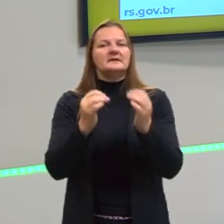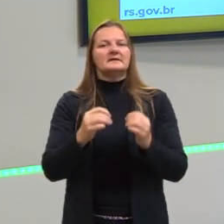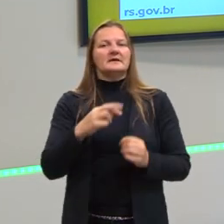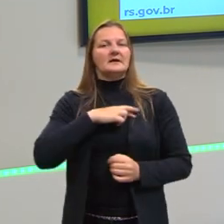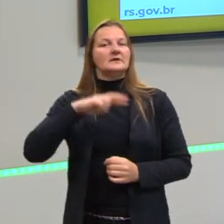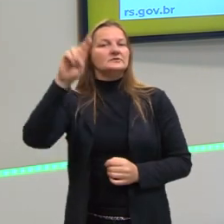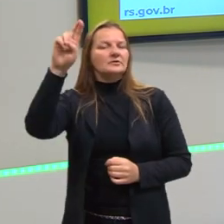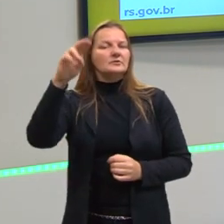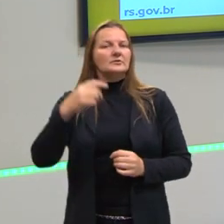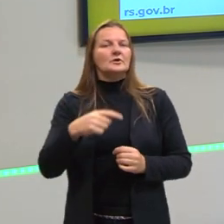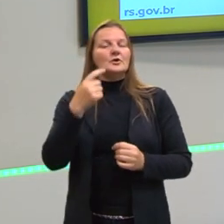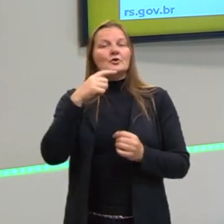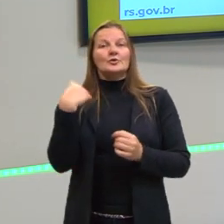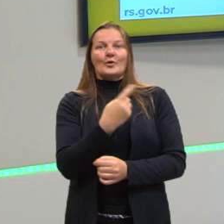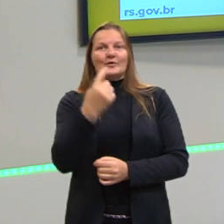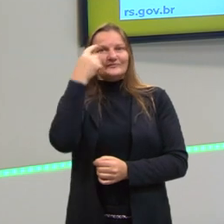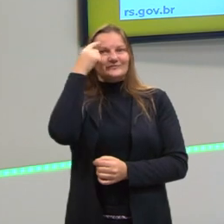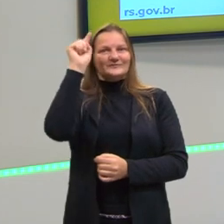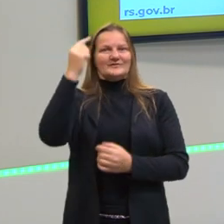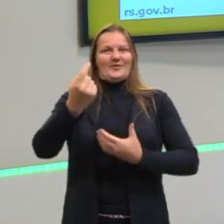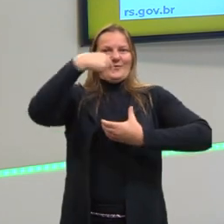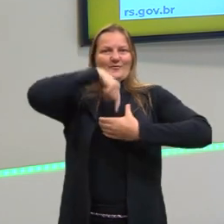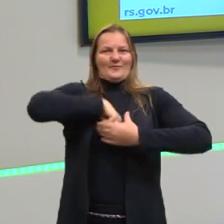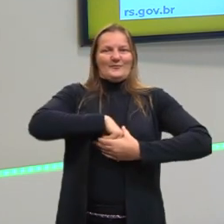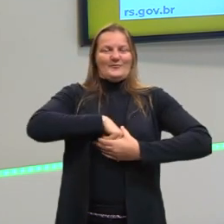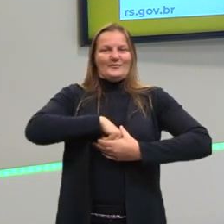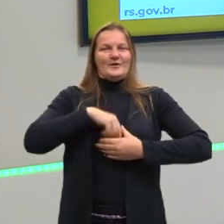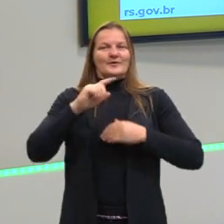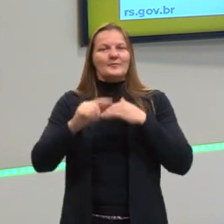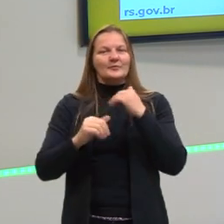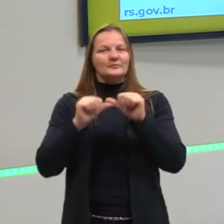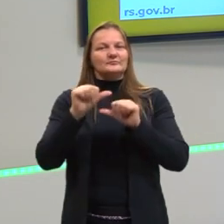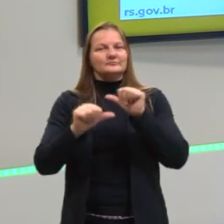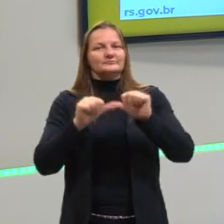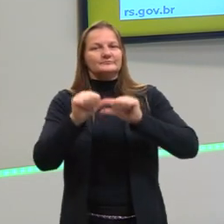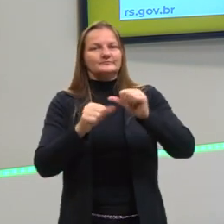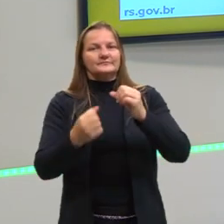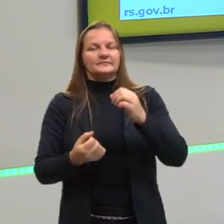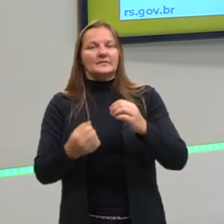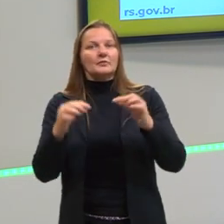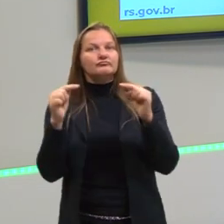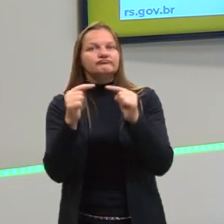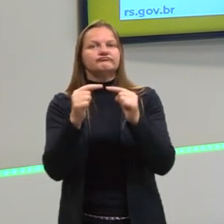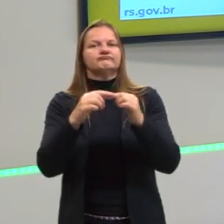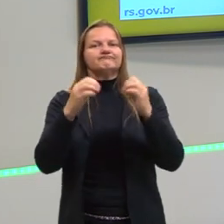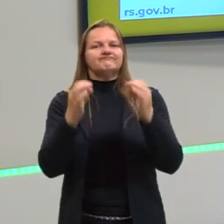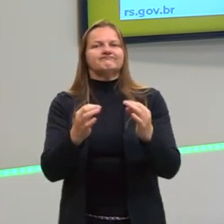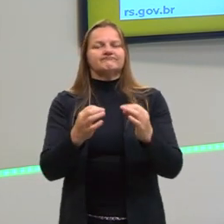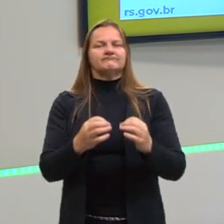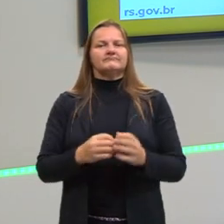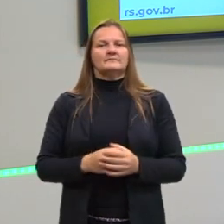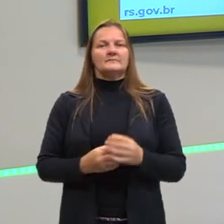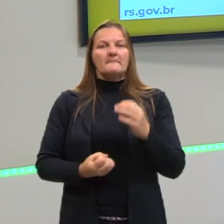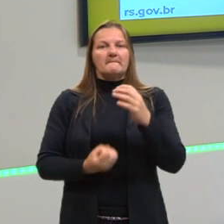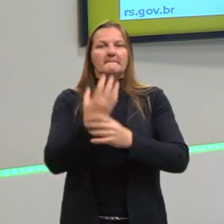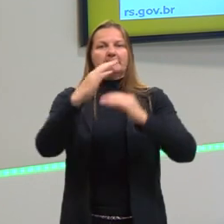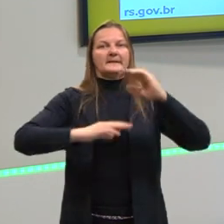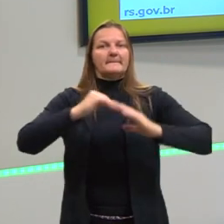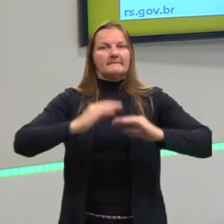da nossas ideias subjetivas era assim que Kant pensava nós vamos pensando se nossos pensamentos vai criando o corpo e